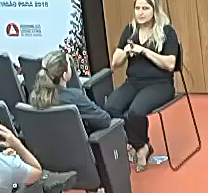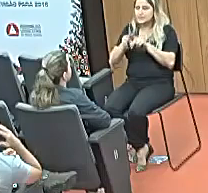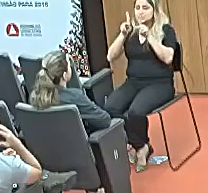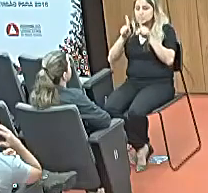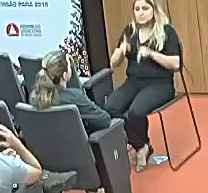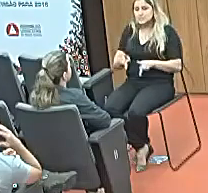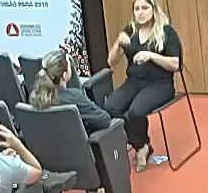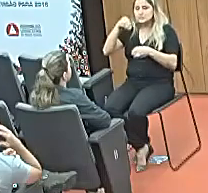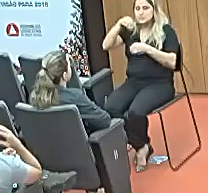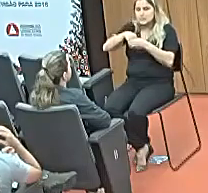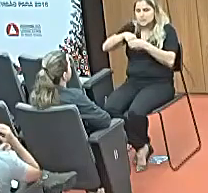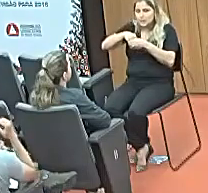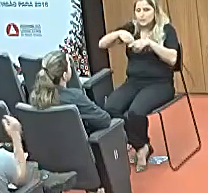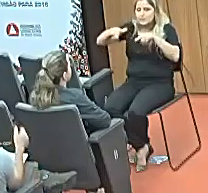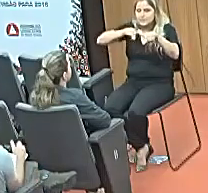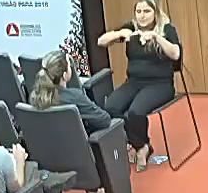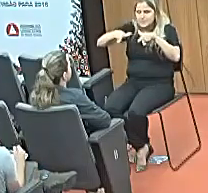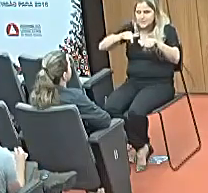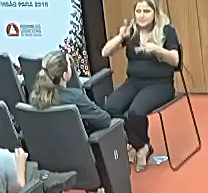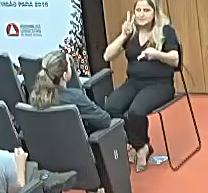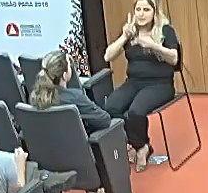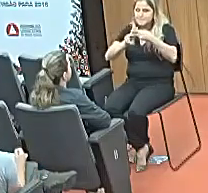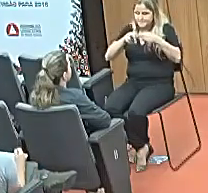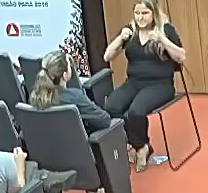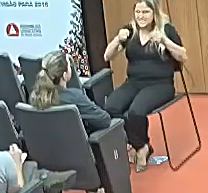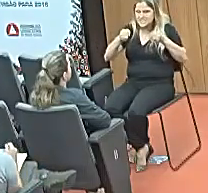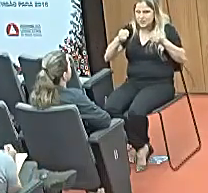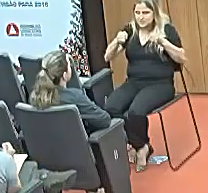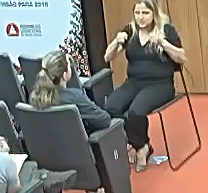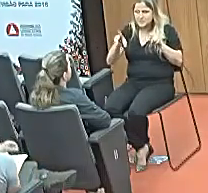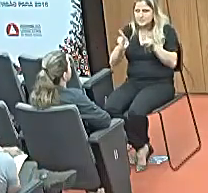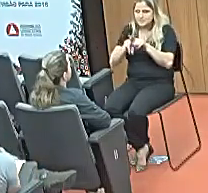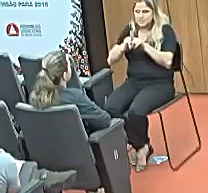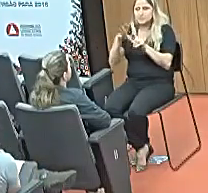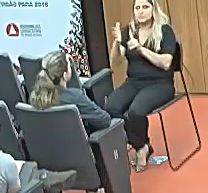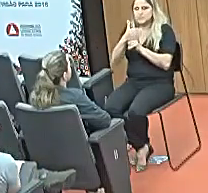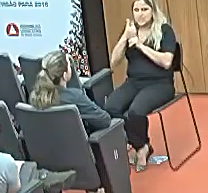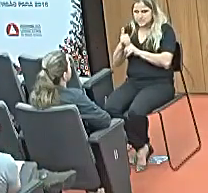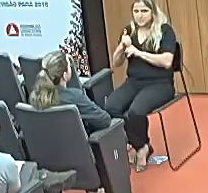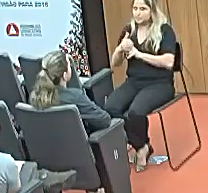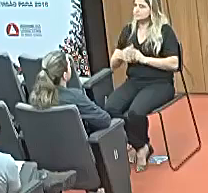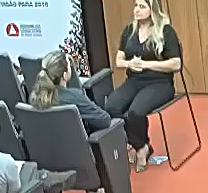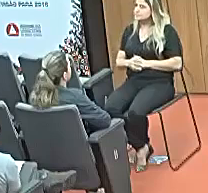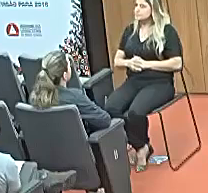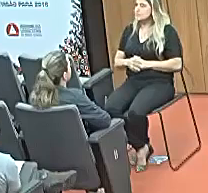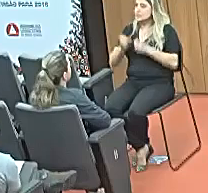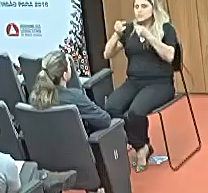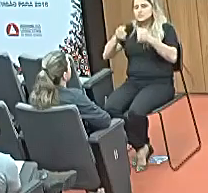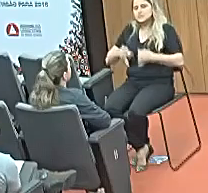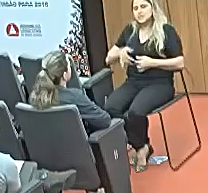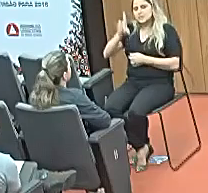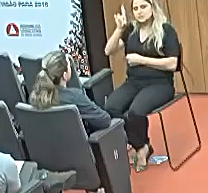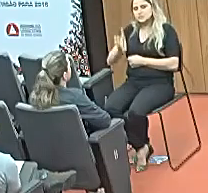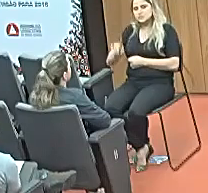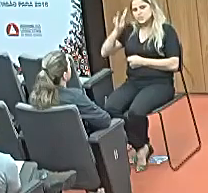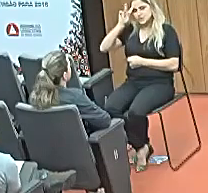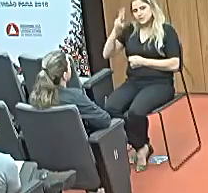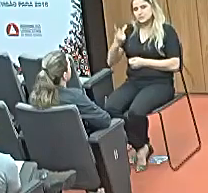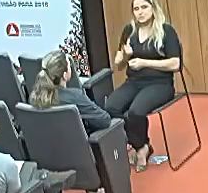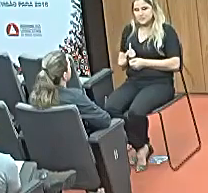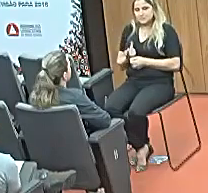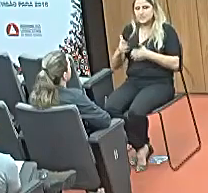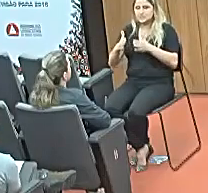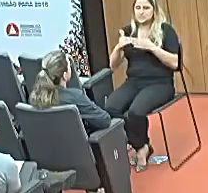o que a gente quis um todo quando a gente quis falamos um pouco direitos humanos a gente pede um pouco mais de qualidade de